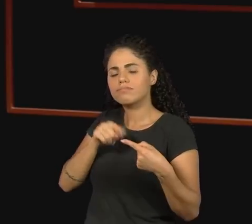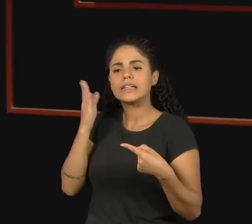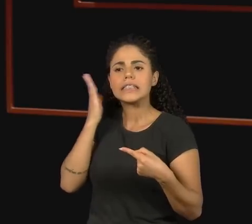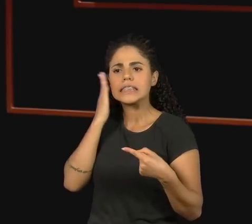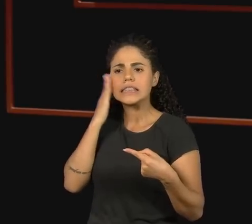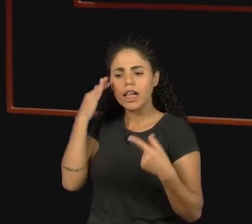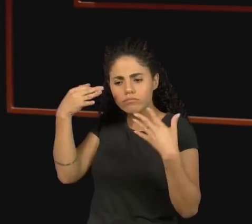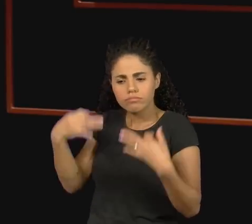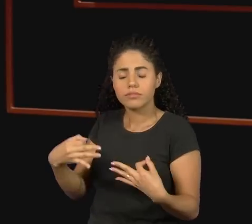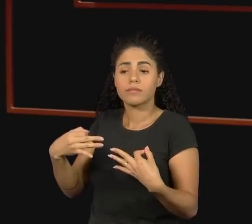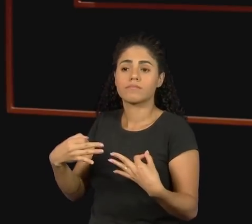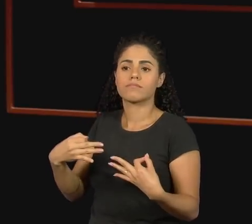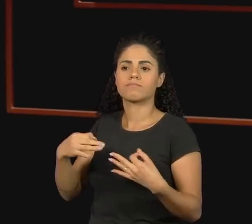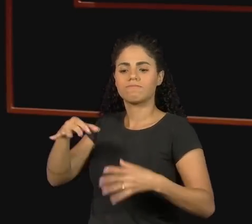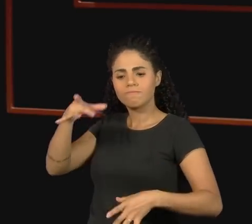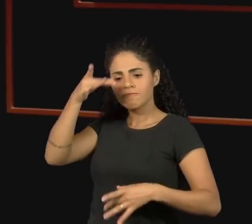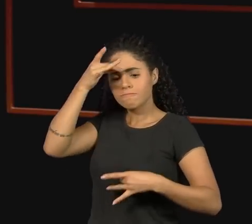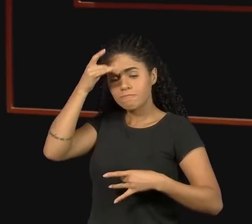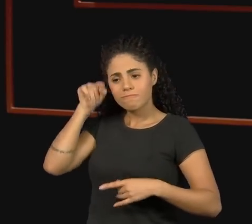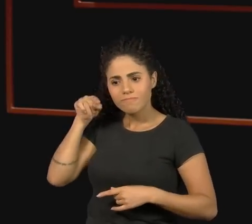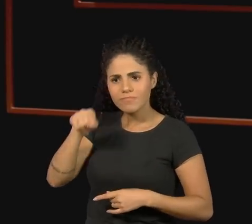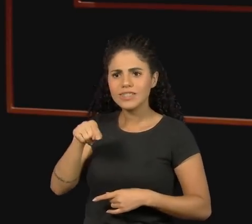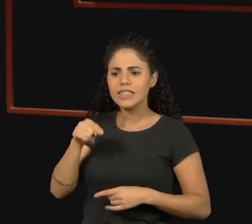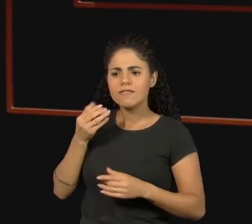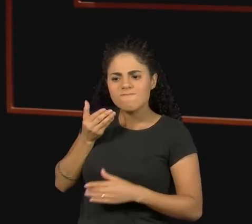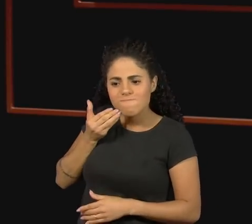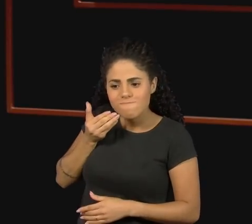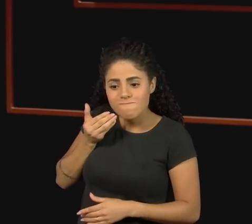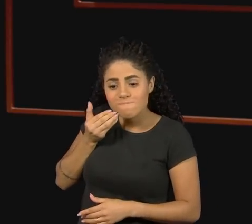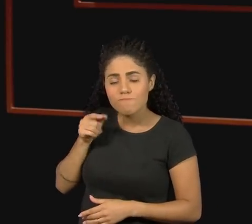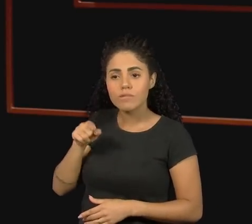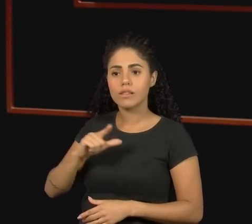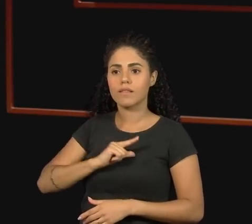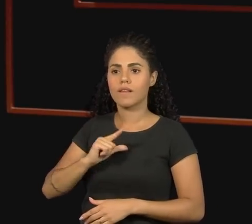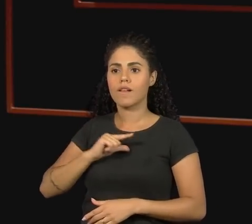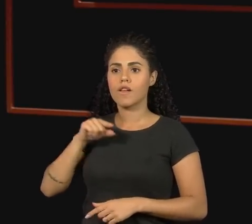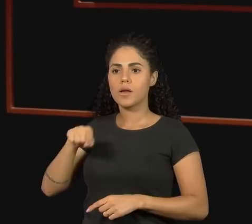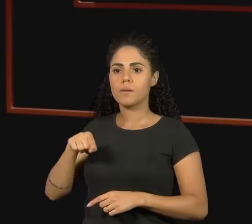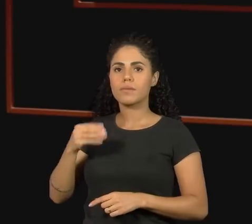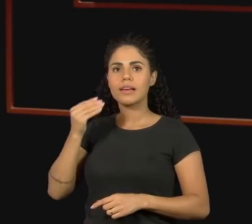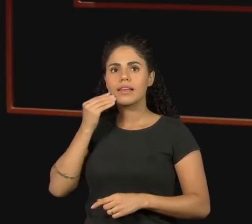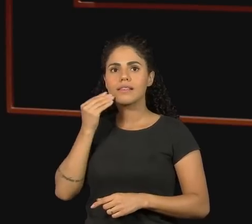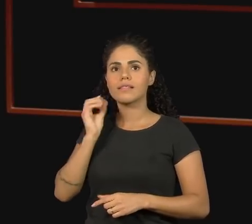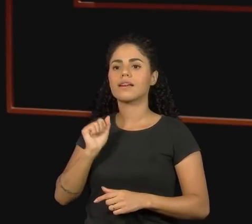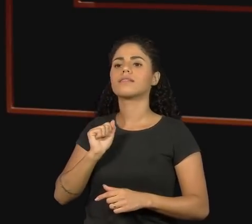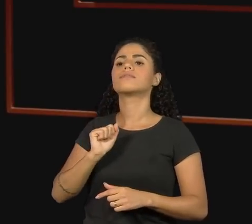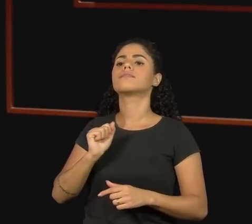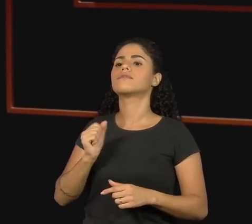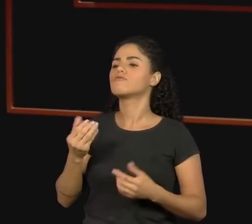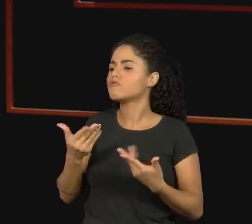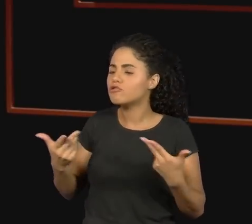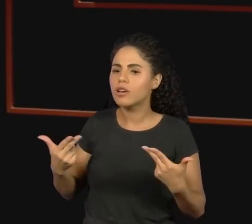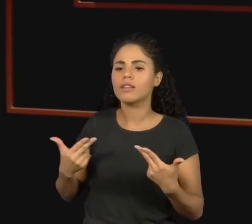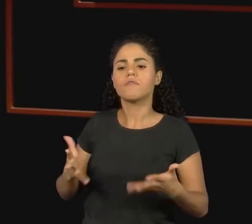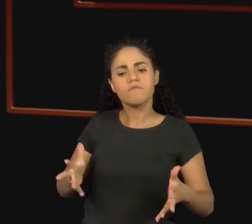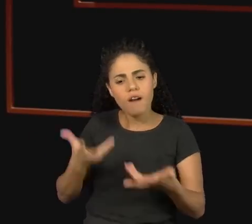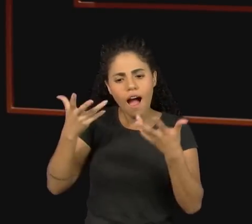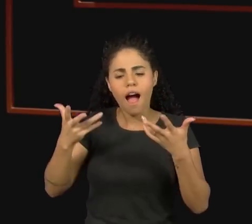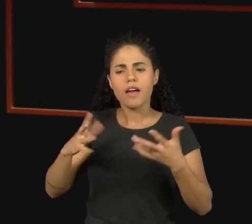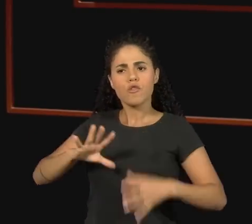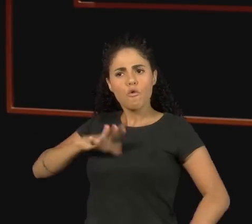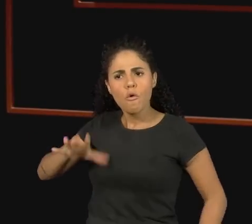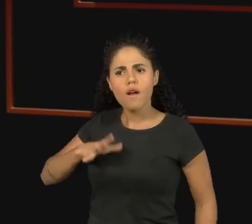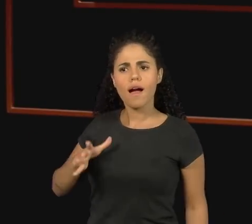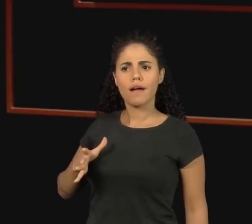naquilo que ele quer. E ele mergulha, né? Eu sempre falo, pula do precipício, é uma fala que eu tenho para a minha